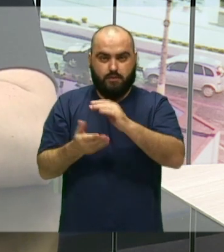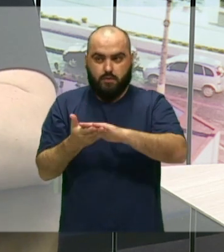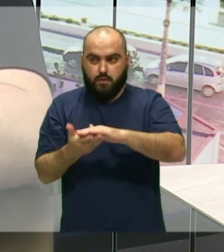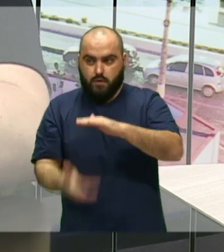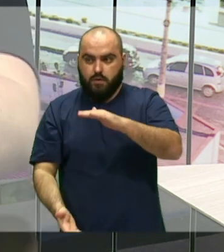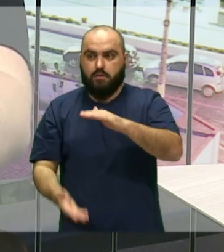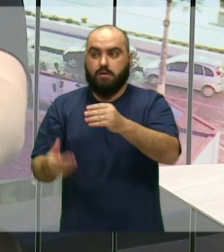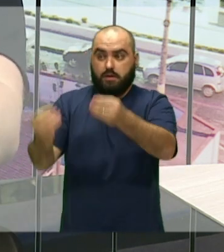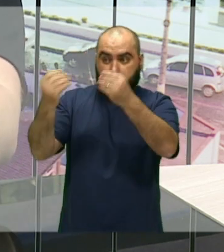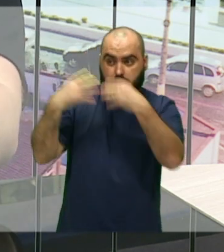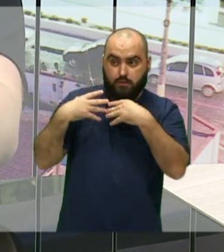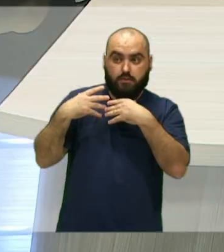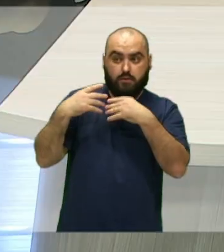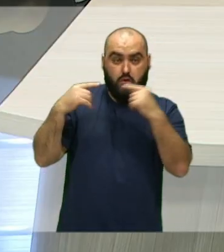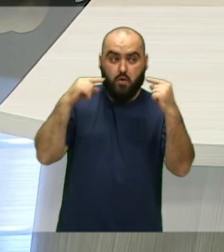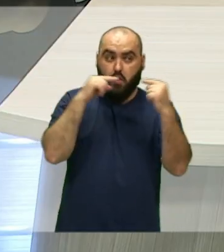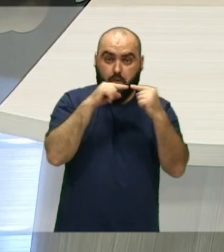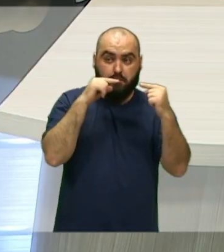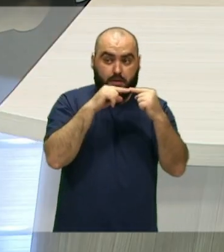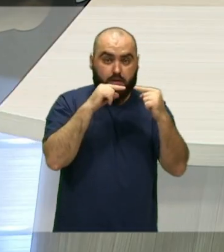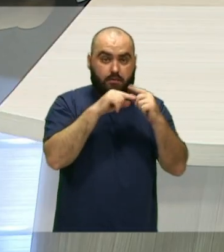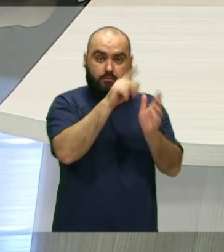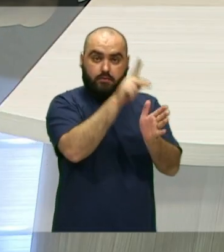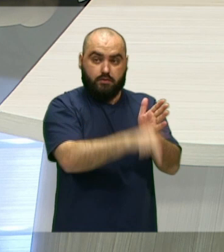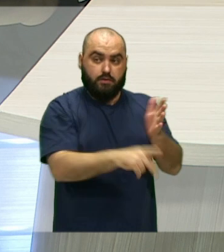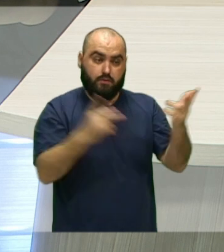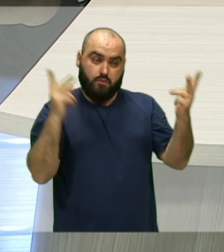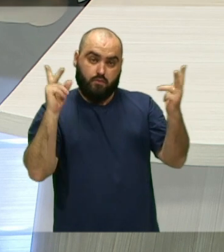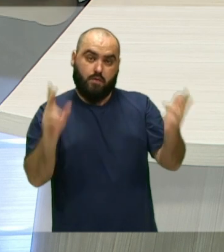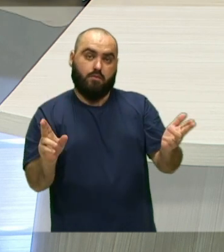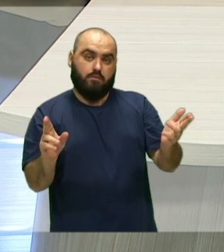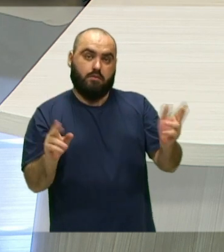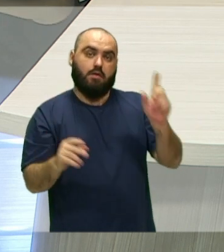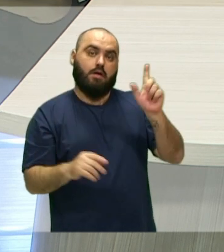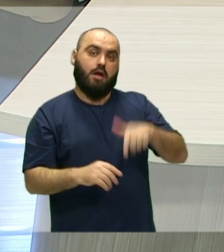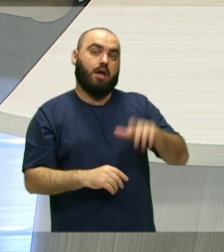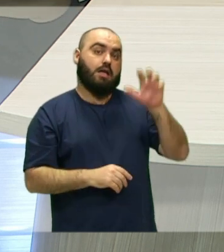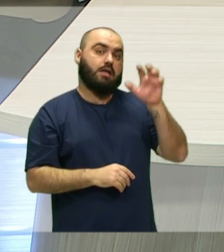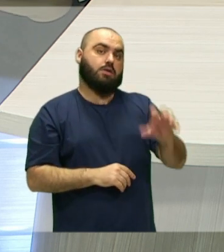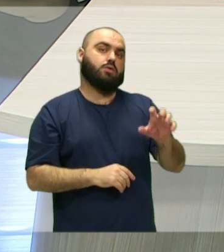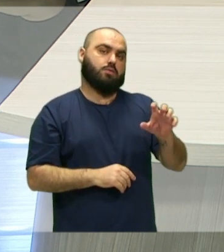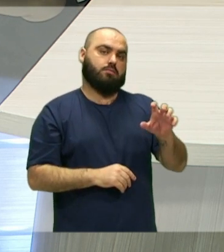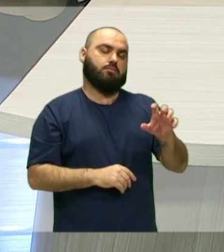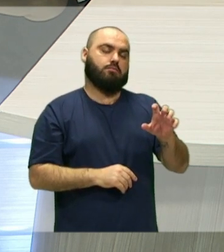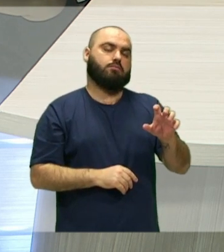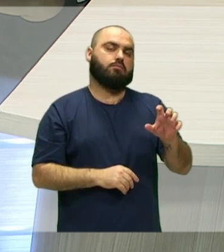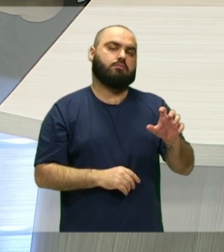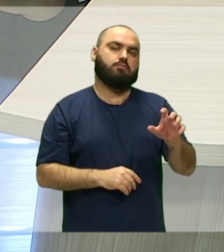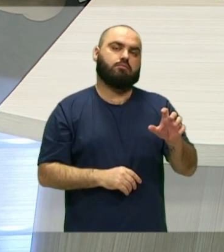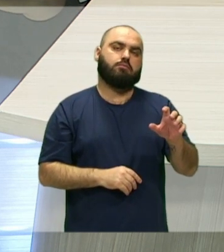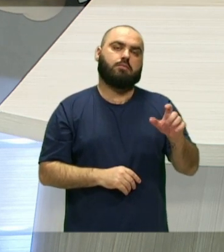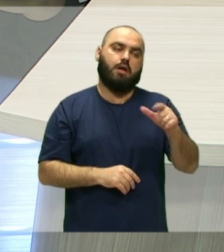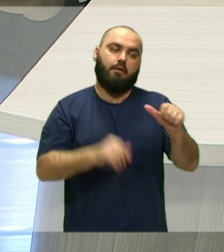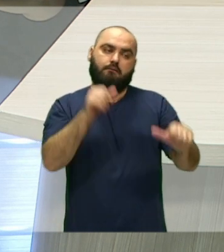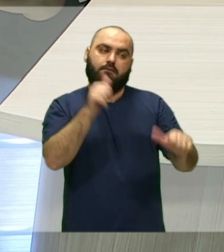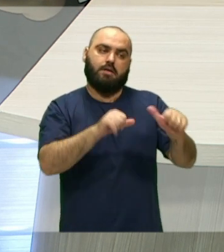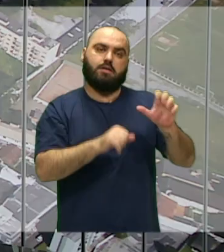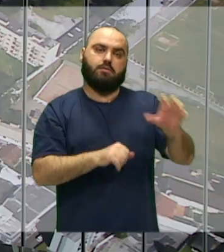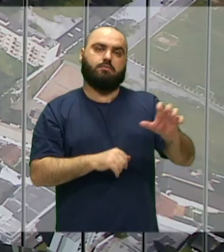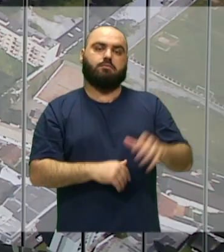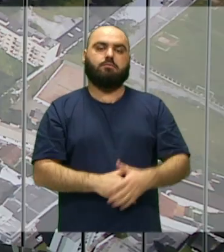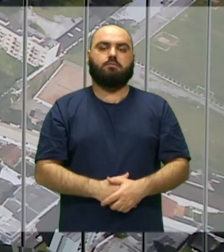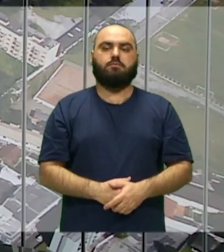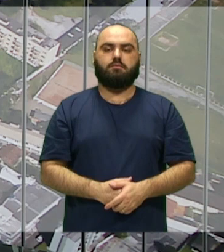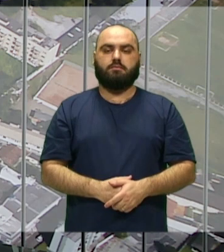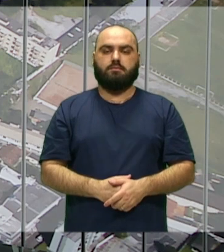comiz com o que ela diz no no projeto é isso que a gente é na inscrição é isso que a gente avaliação e o